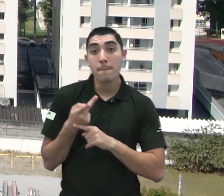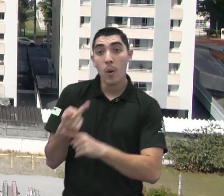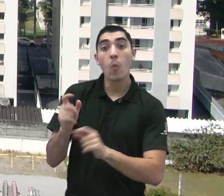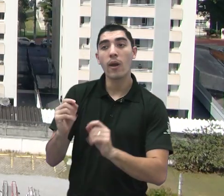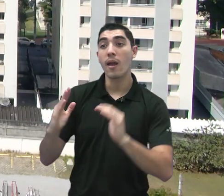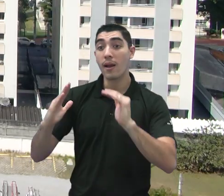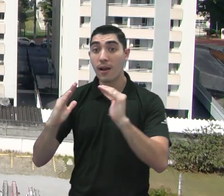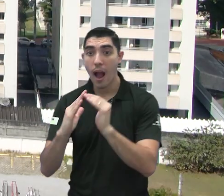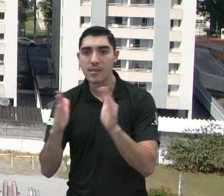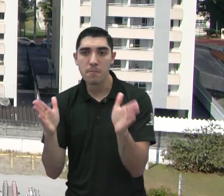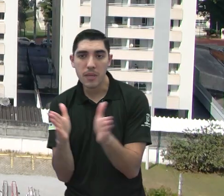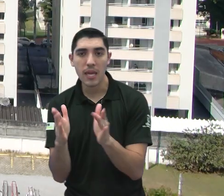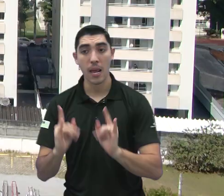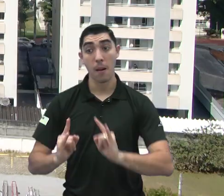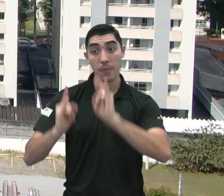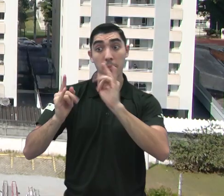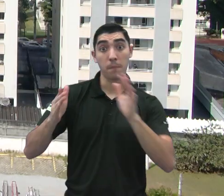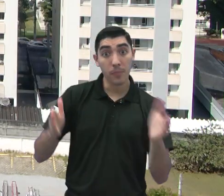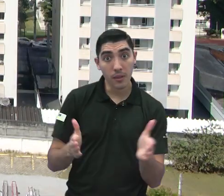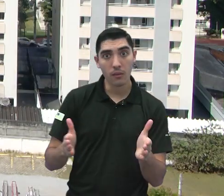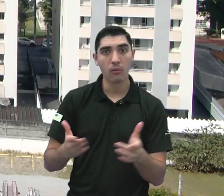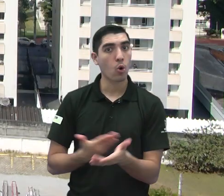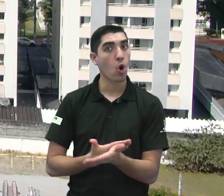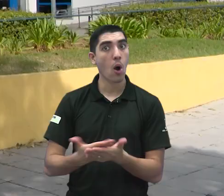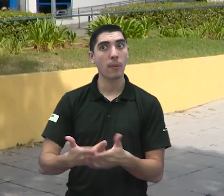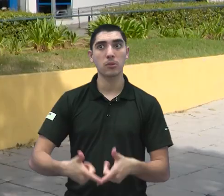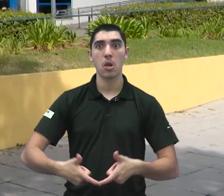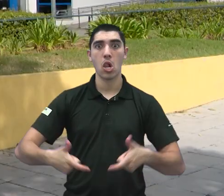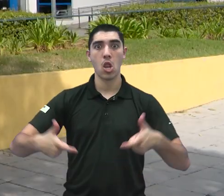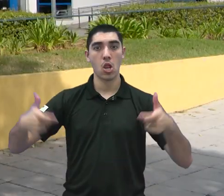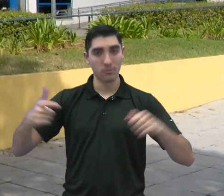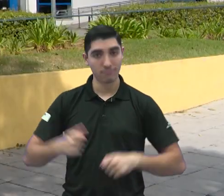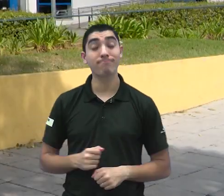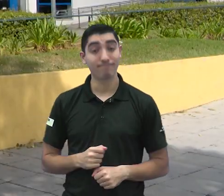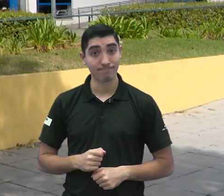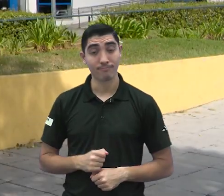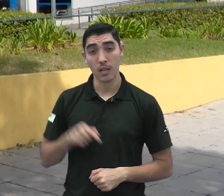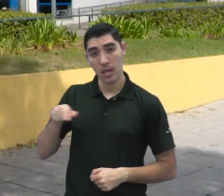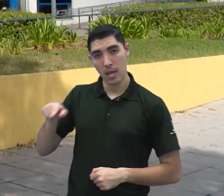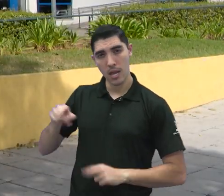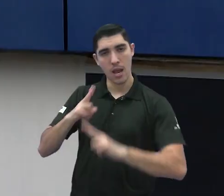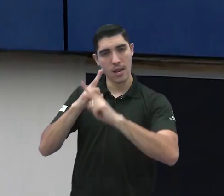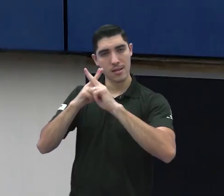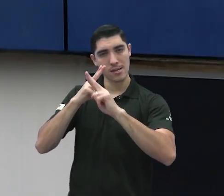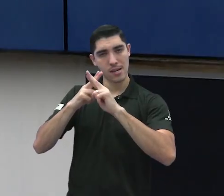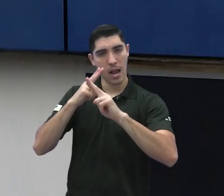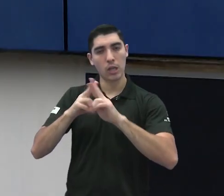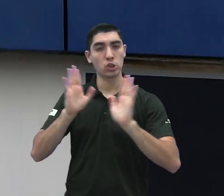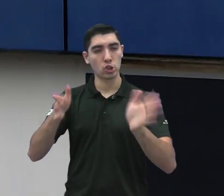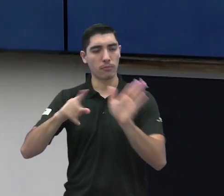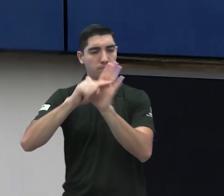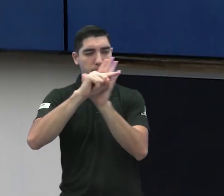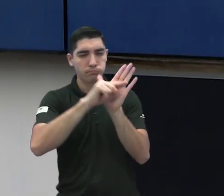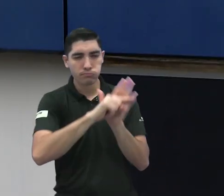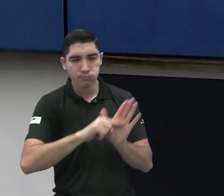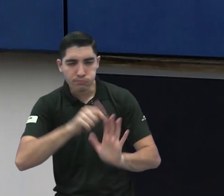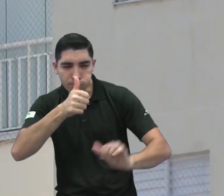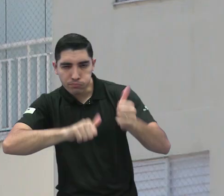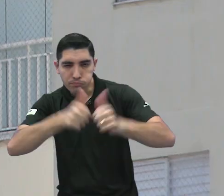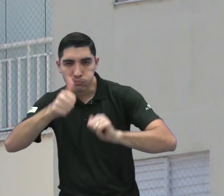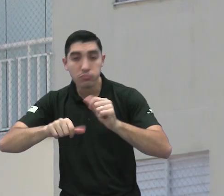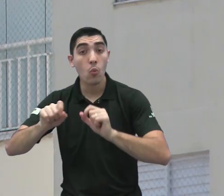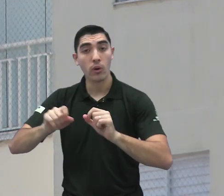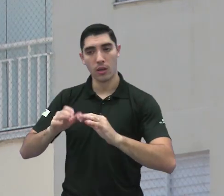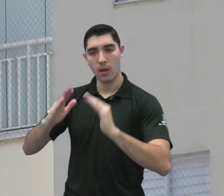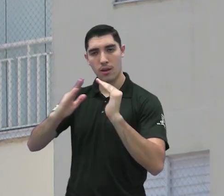buscar por casas e apartamentos menores está em alta. Segundo um levantamento realizado pela Caixa Econômica Federal,